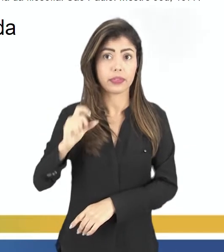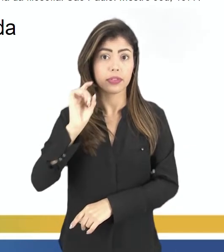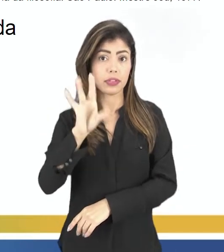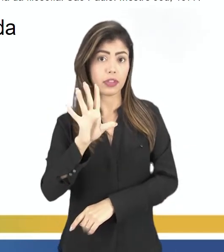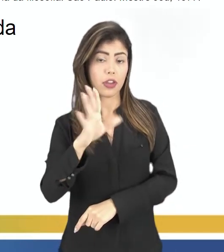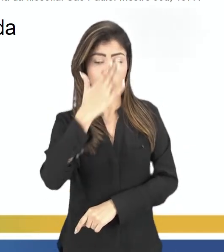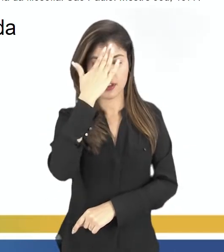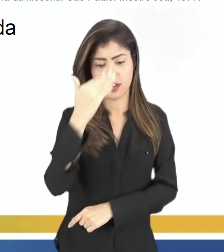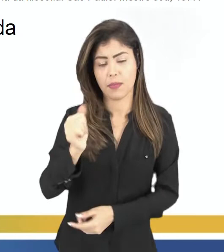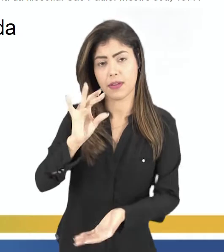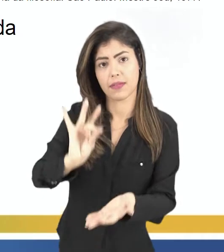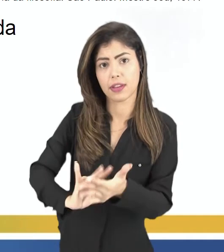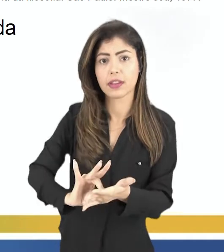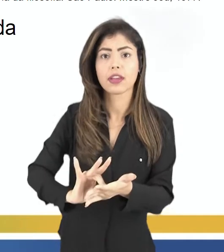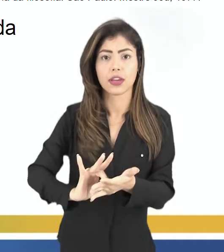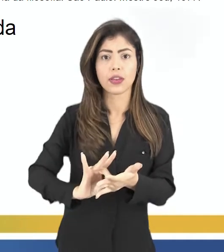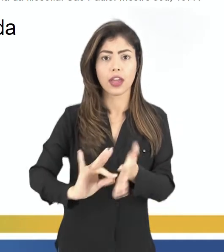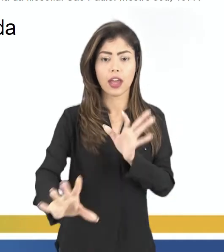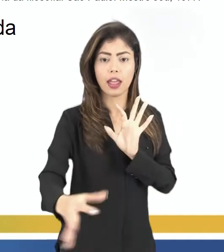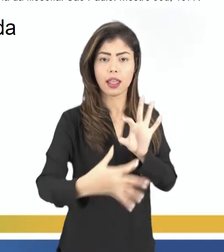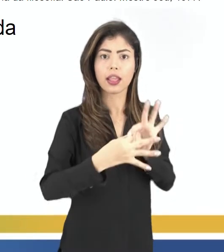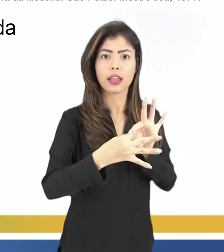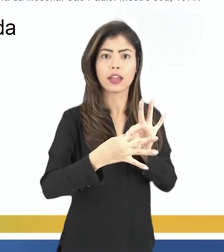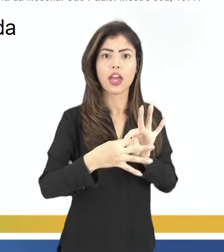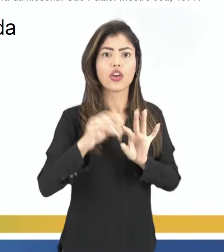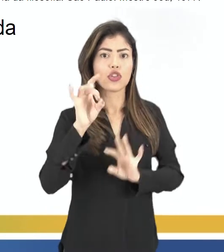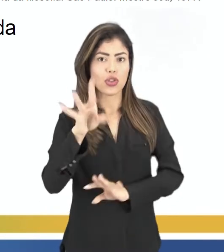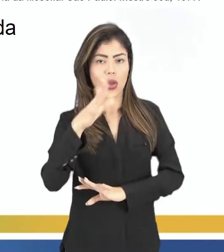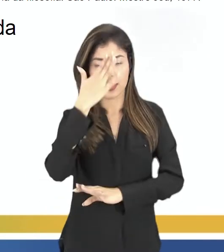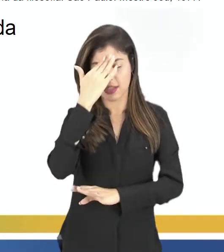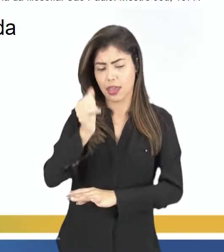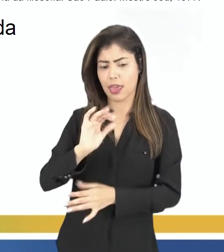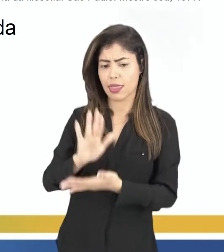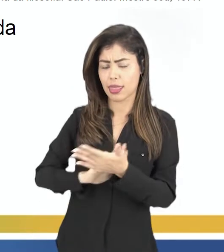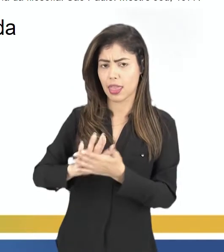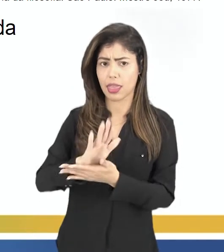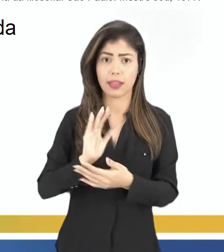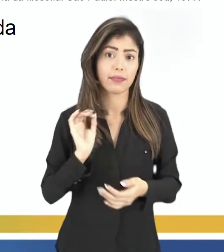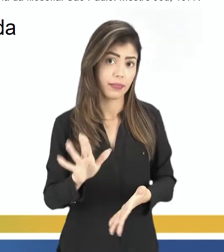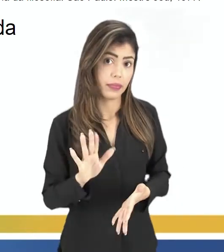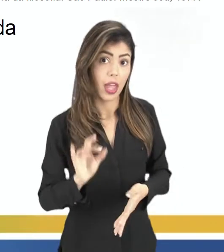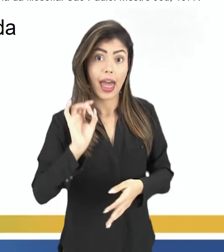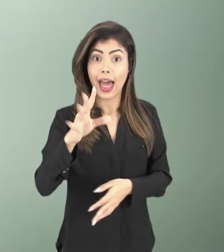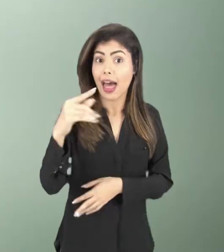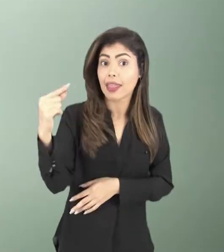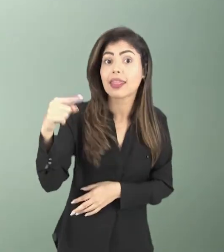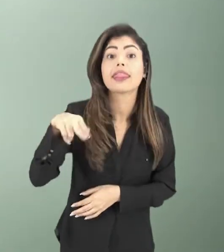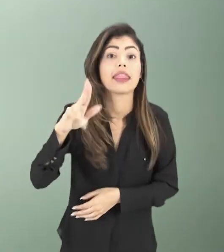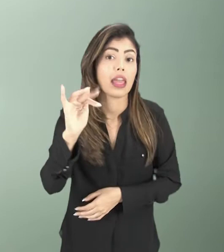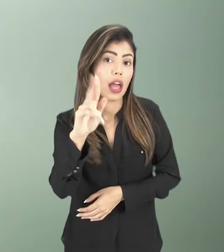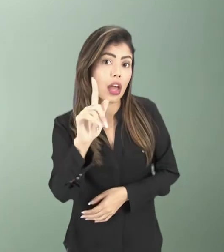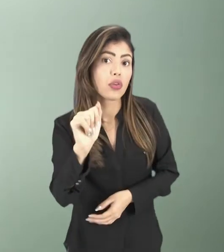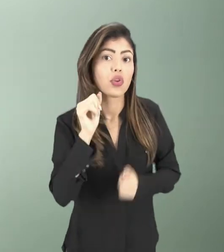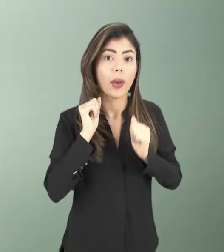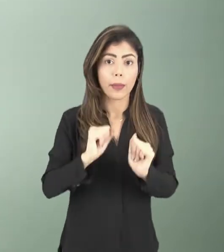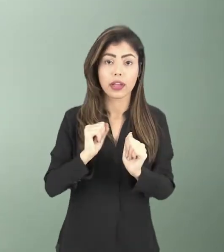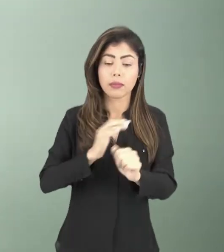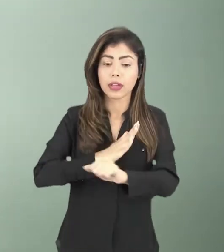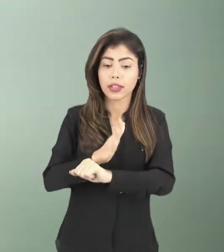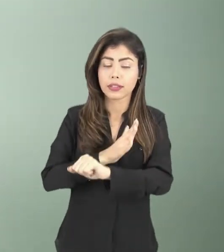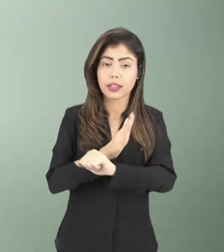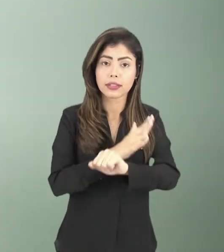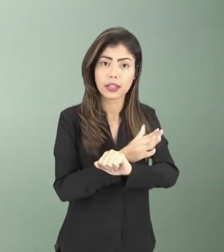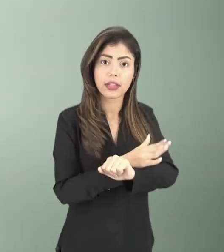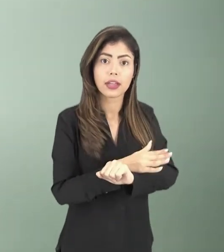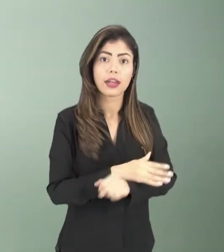relativização do saber verdadeiro. Porque você liga com aquela frase de que só sei. Na verdade, Sócrates não está negando que nós podemos acessar